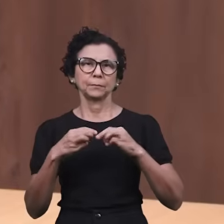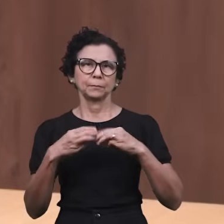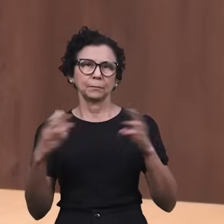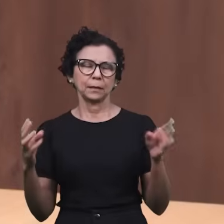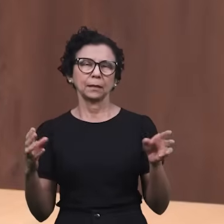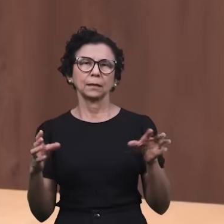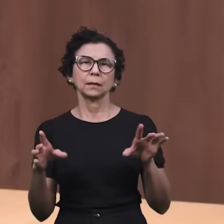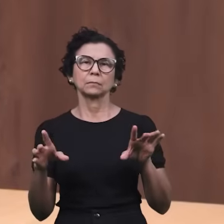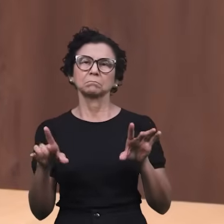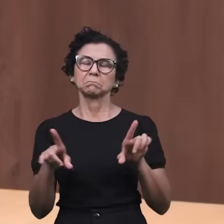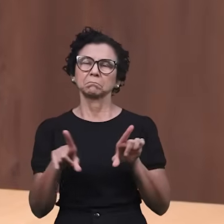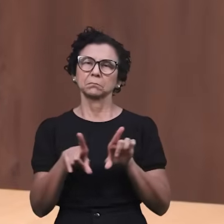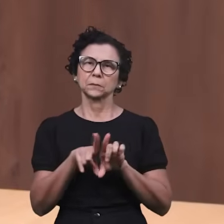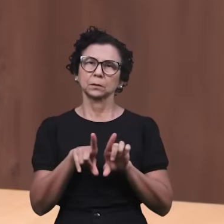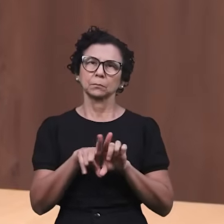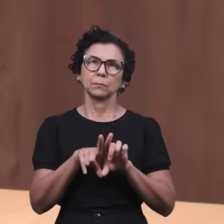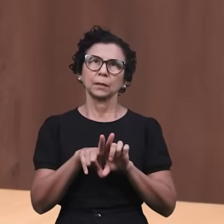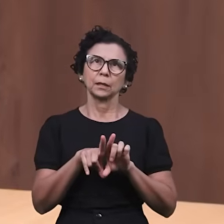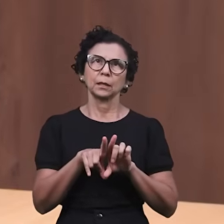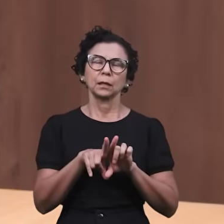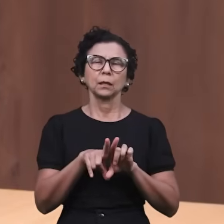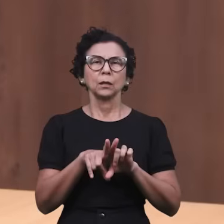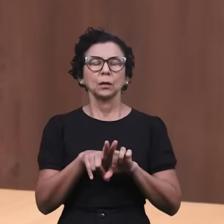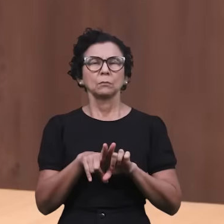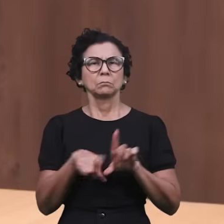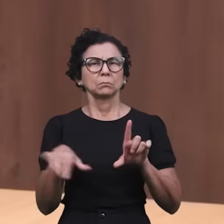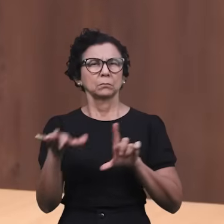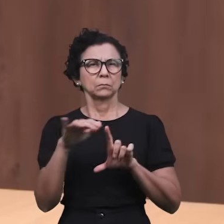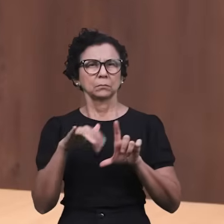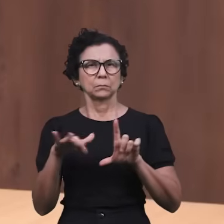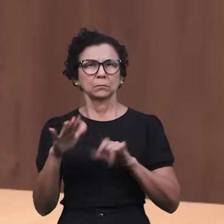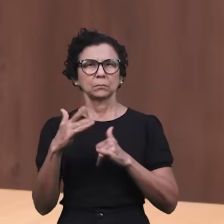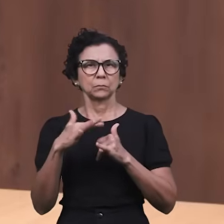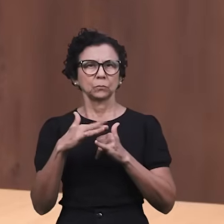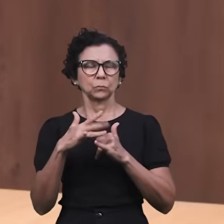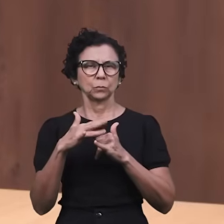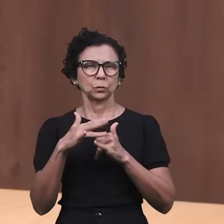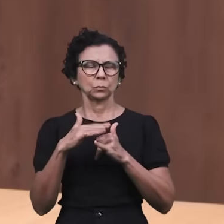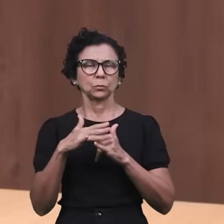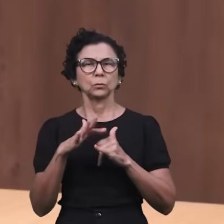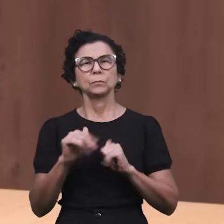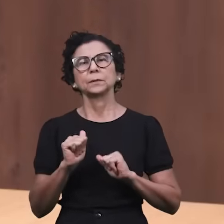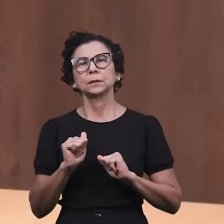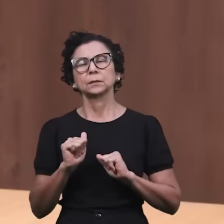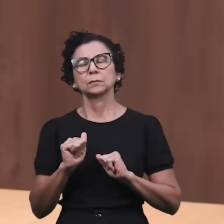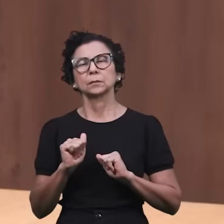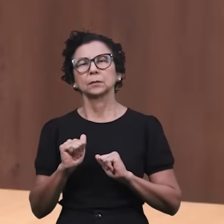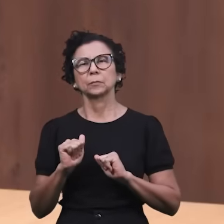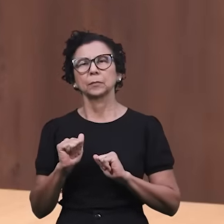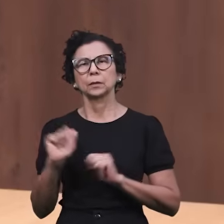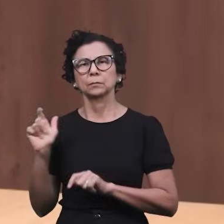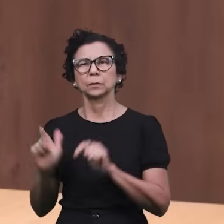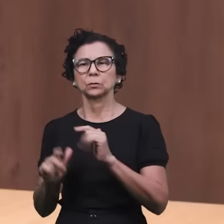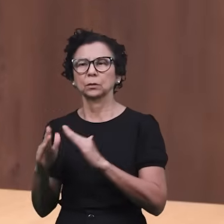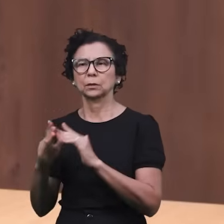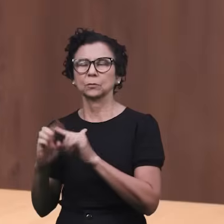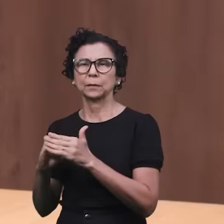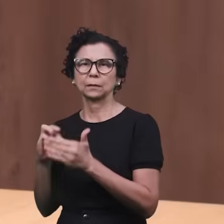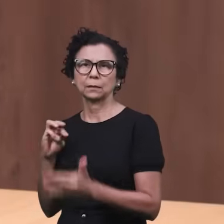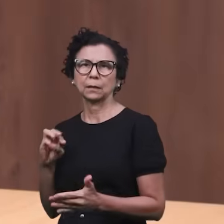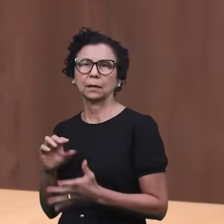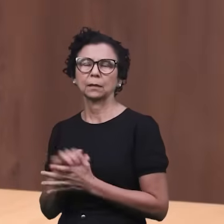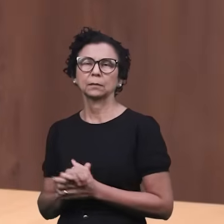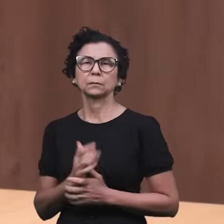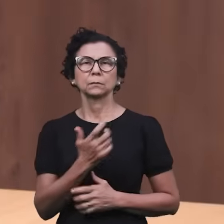mesmo pelas nossas plataformas no YouTube, irmãos nossos da Igreja Cristã Maranata, irmãos nossos